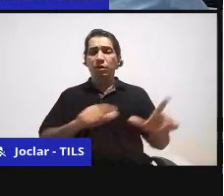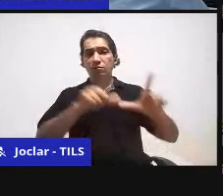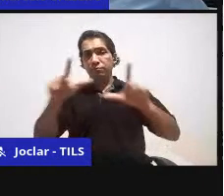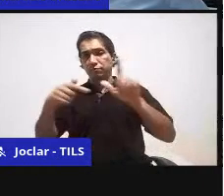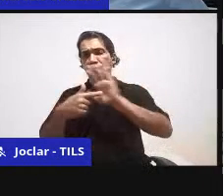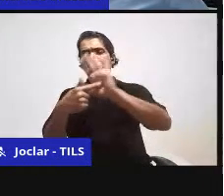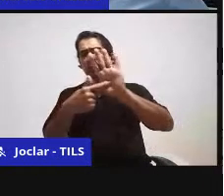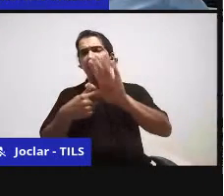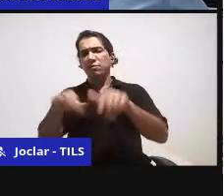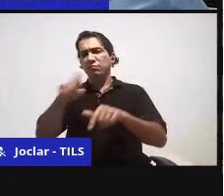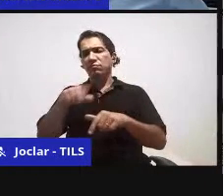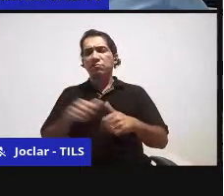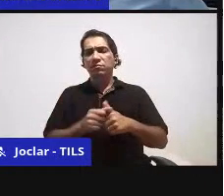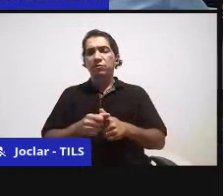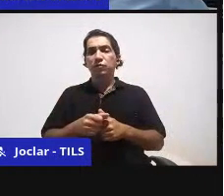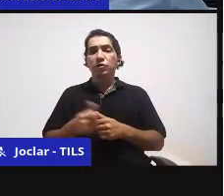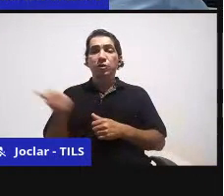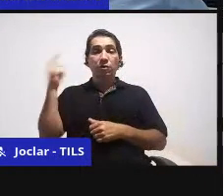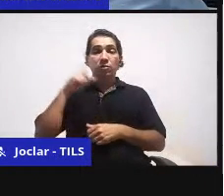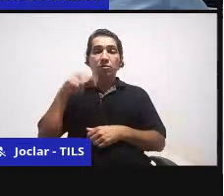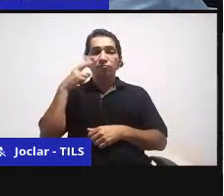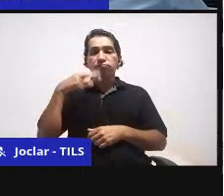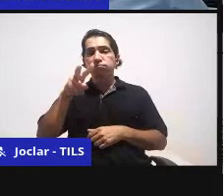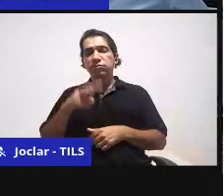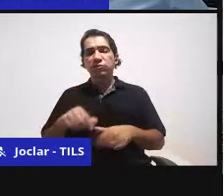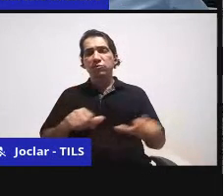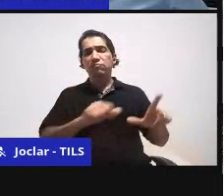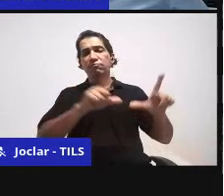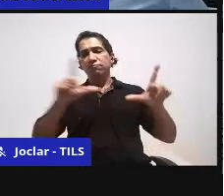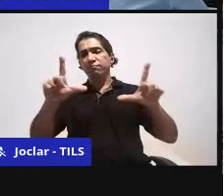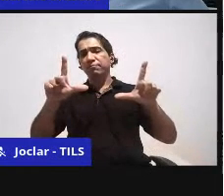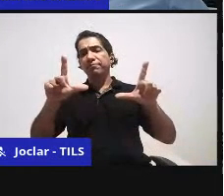observar, né, a gente aplicou aqui